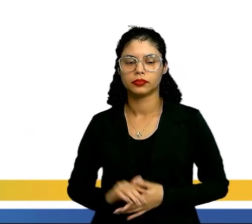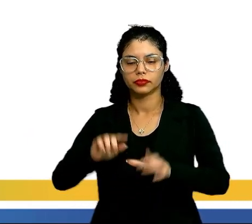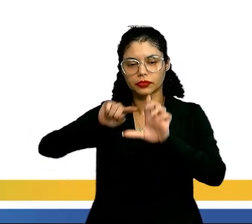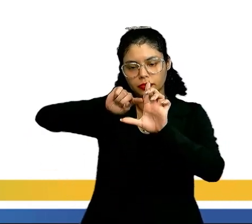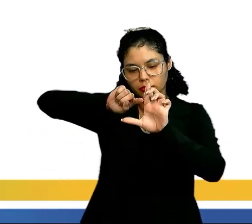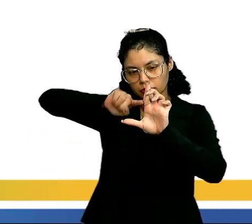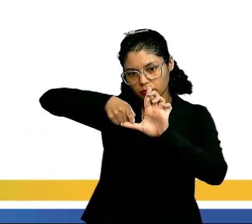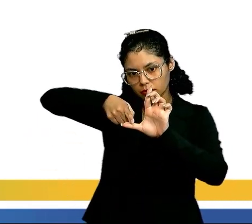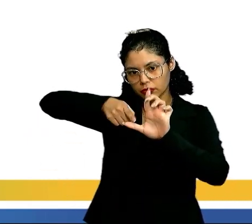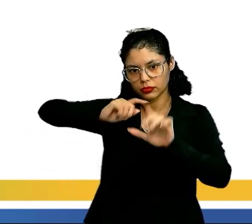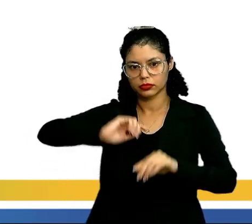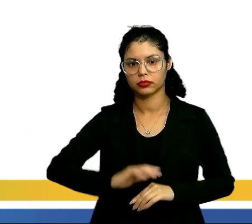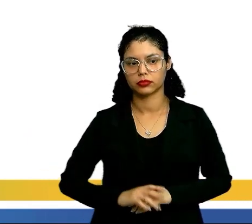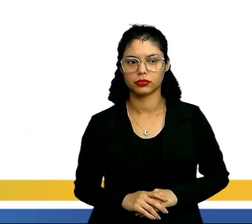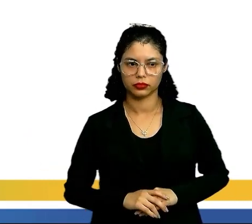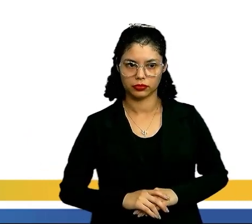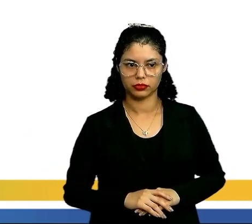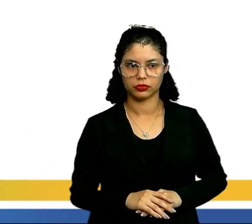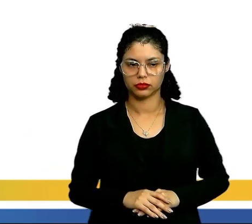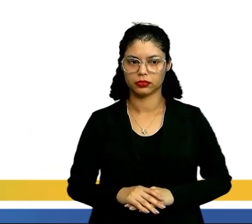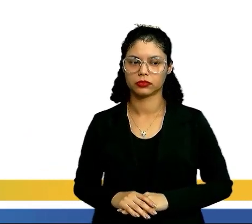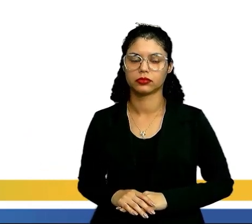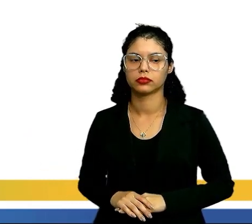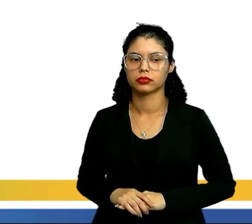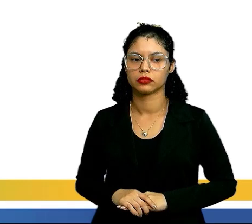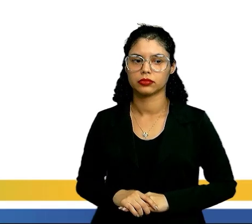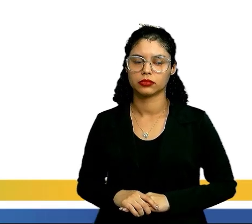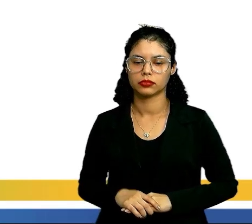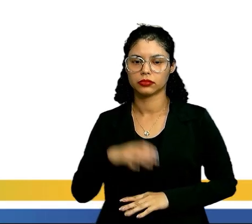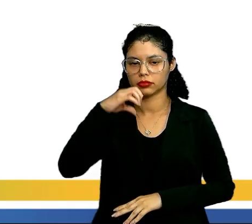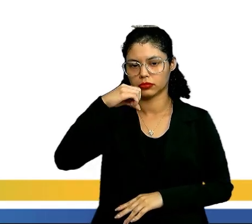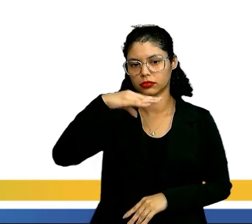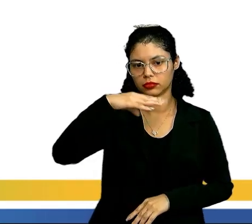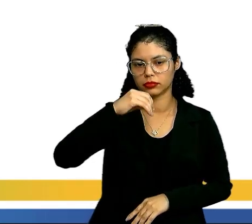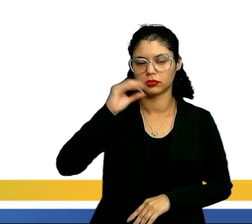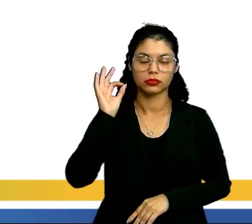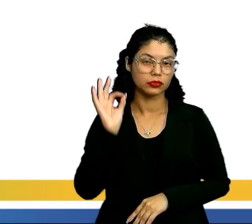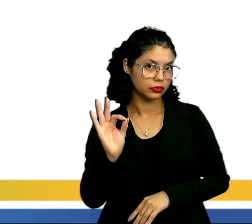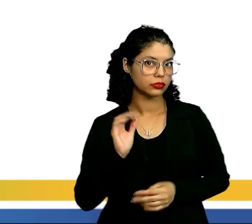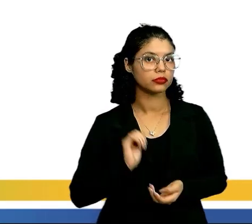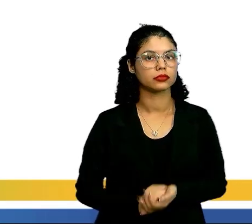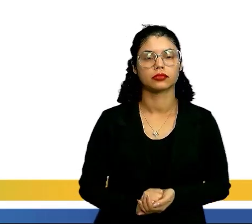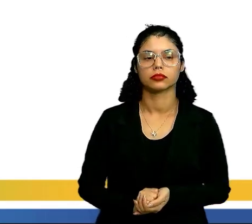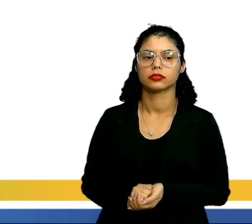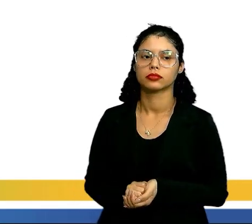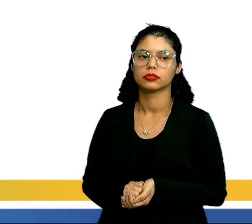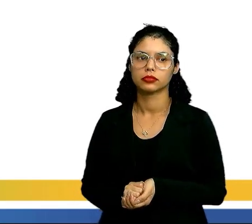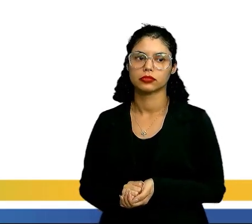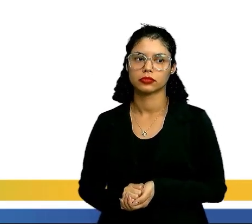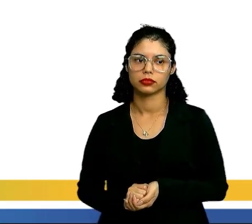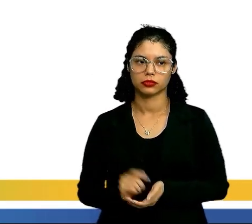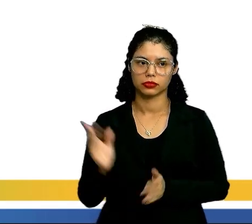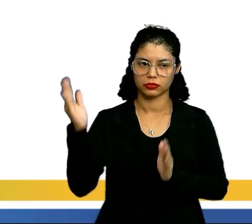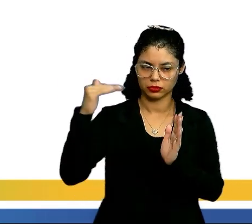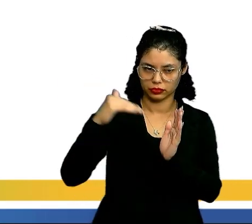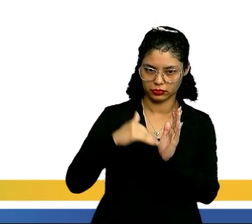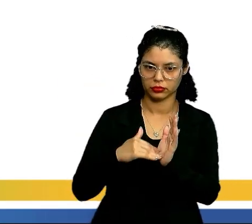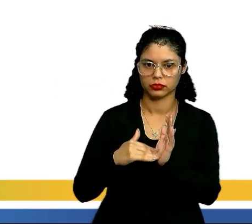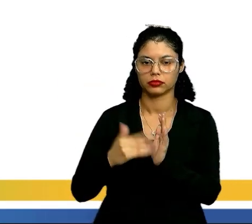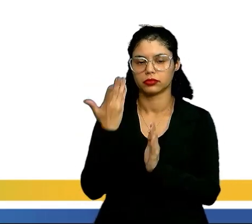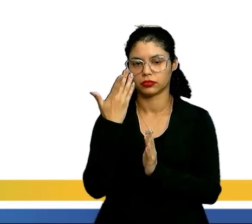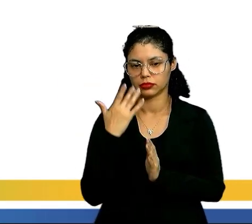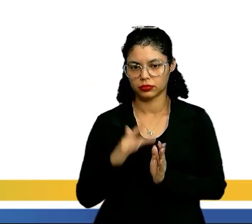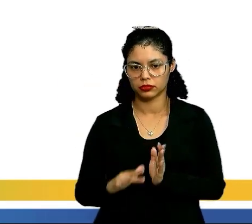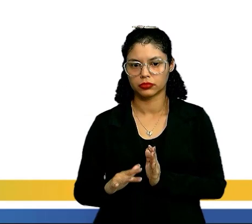E nesse momento, nós temos aí um ângulo de 90 graus, de onde desce o prédio até